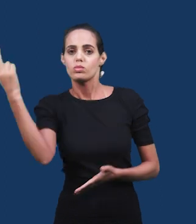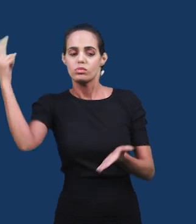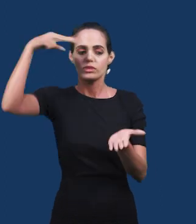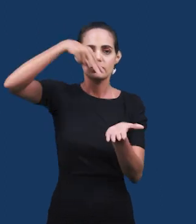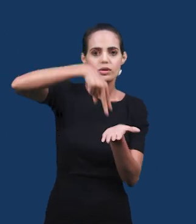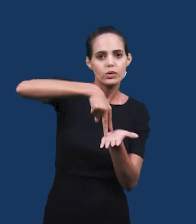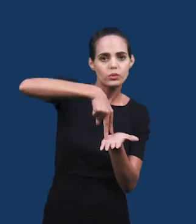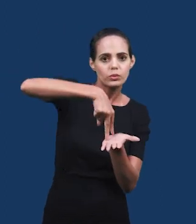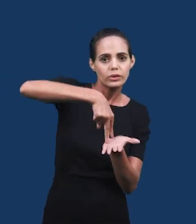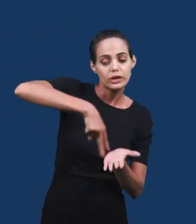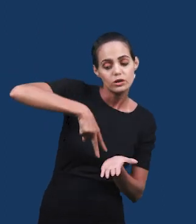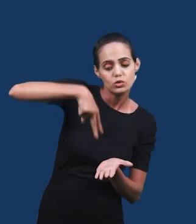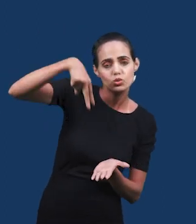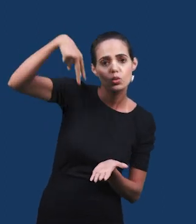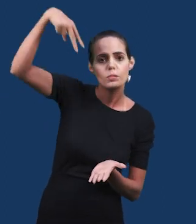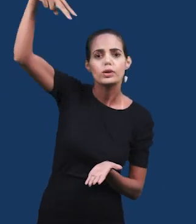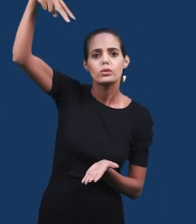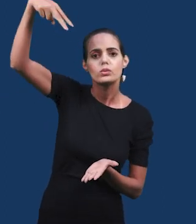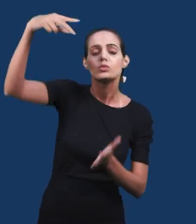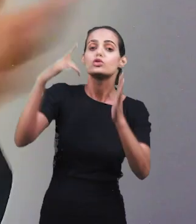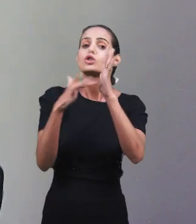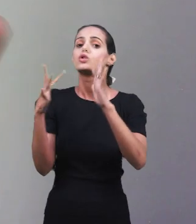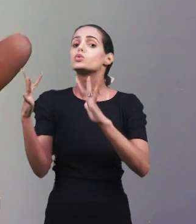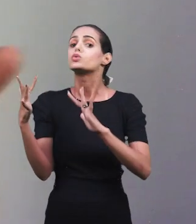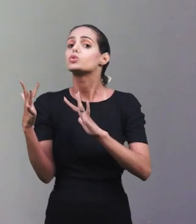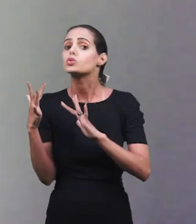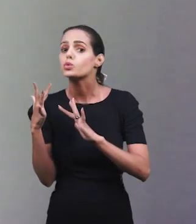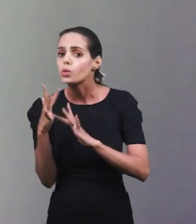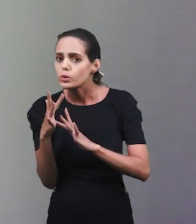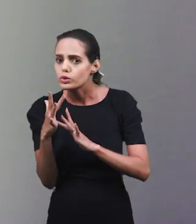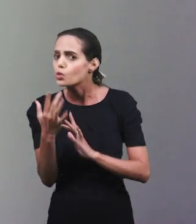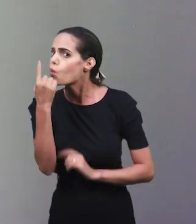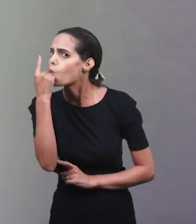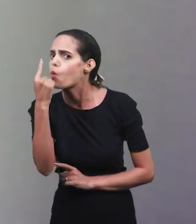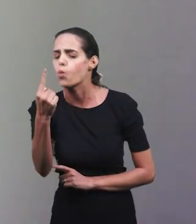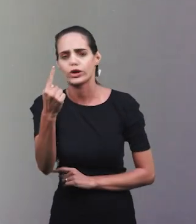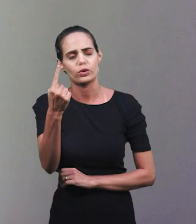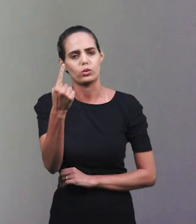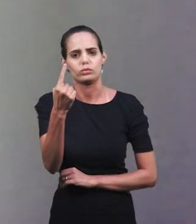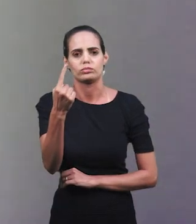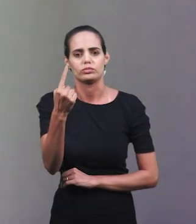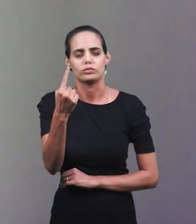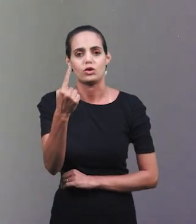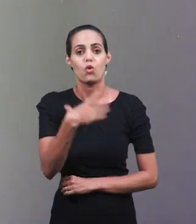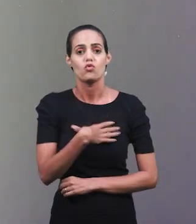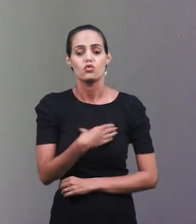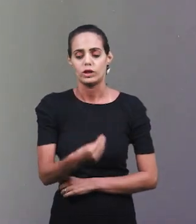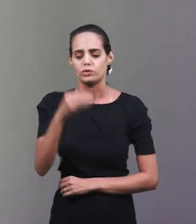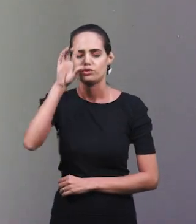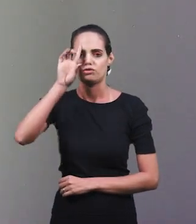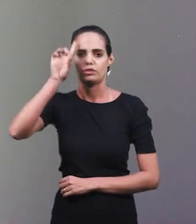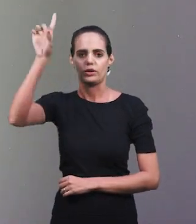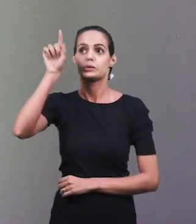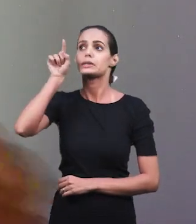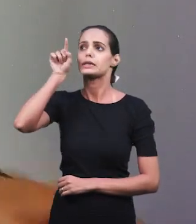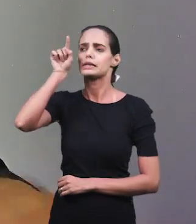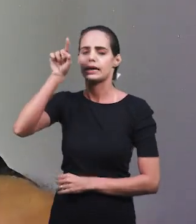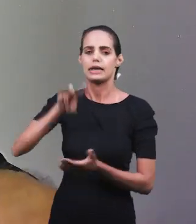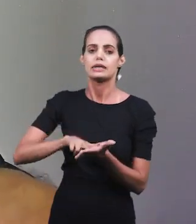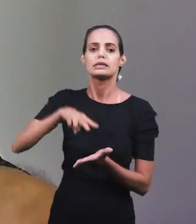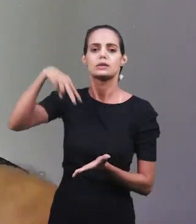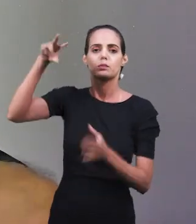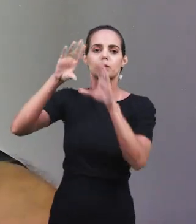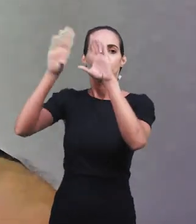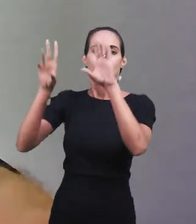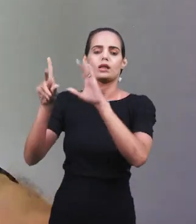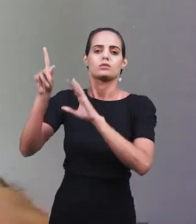no céu. Então assim, ninguém subiu ao céu, senão aquele que desceu do céu, Jesus, Filho do Homem que está no céu. Louvado seja o Senhor, porque